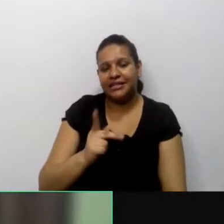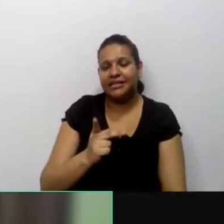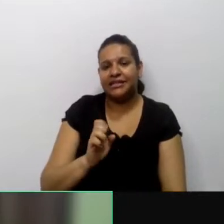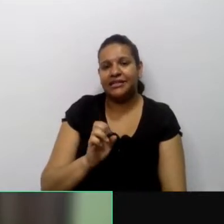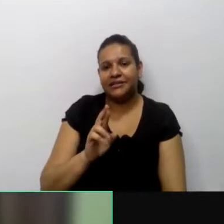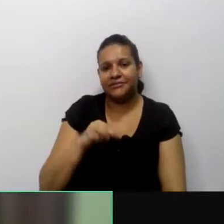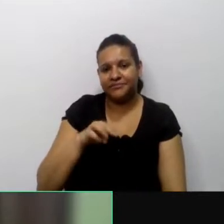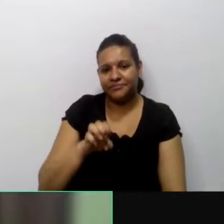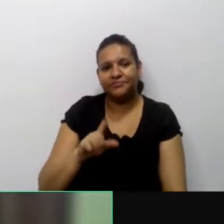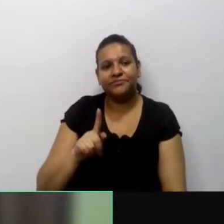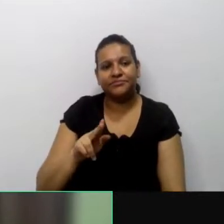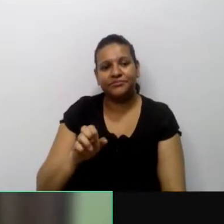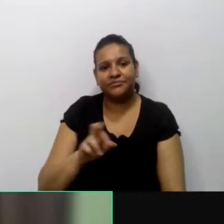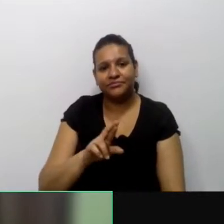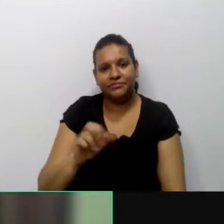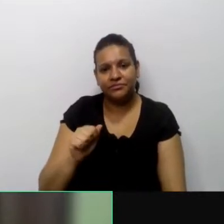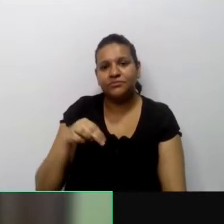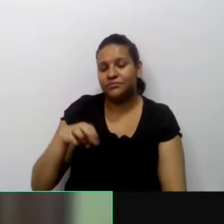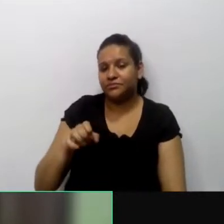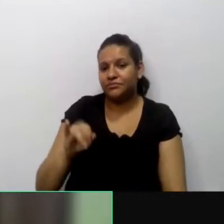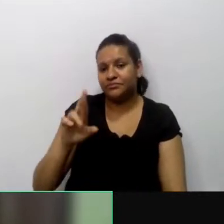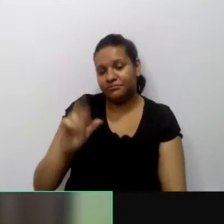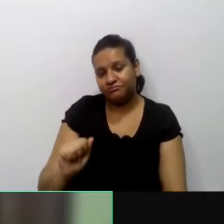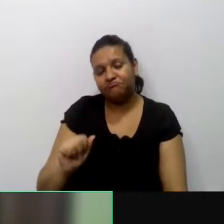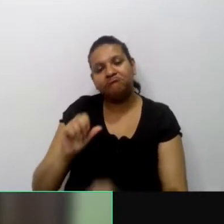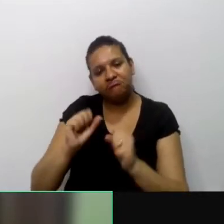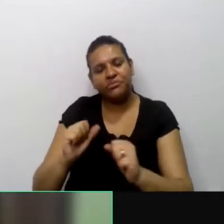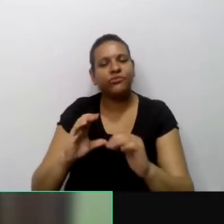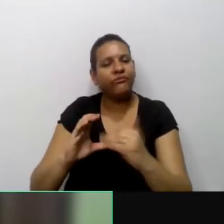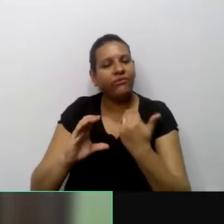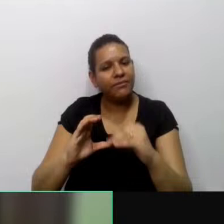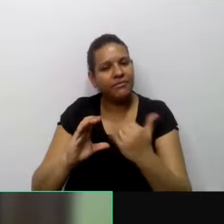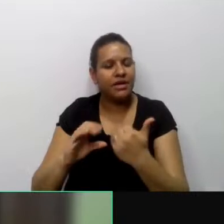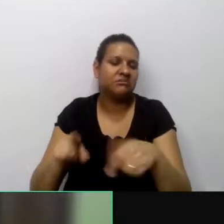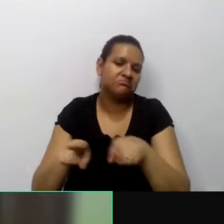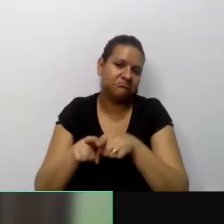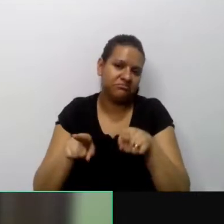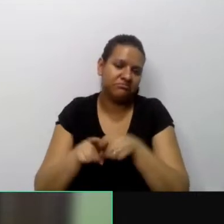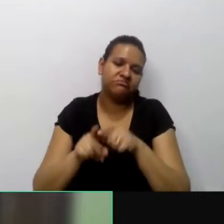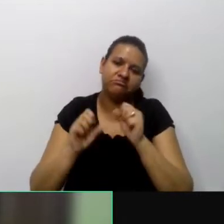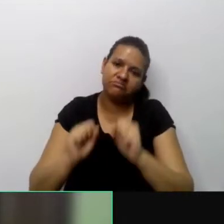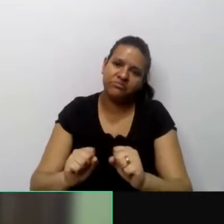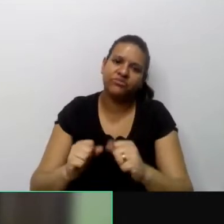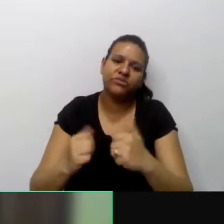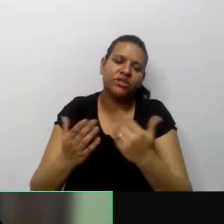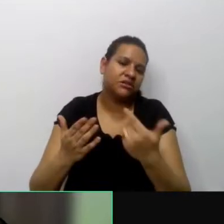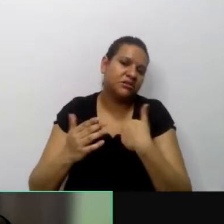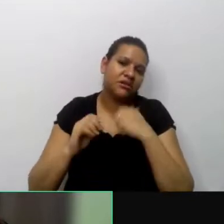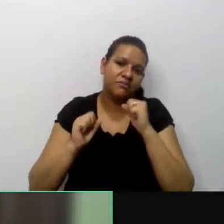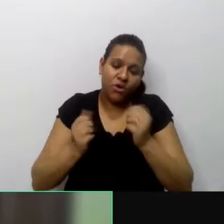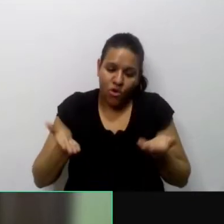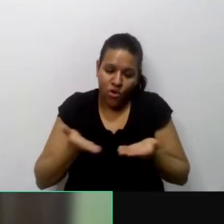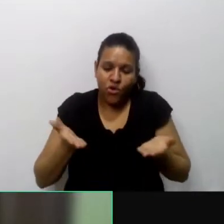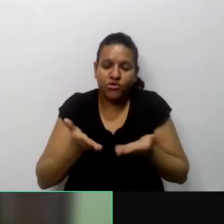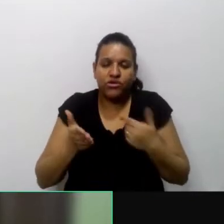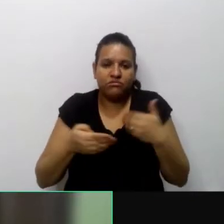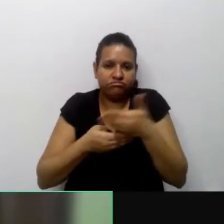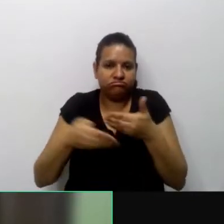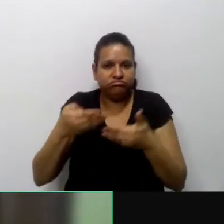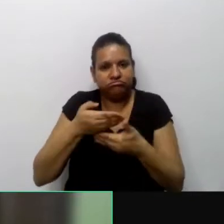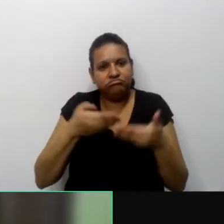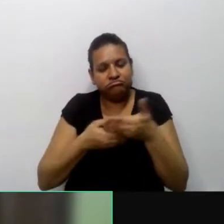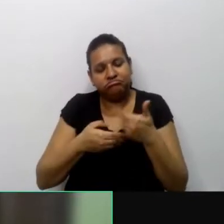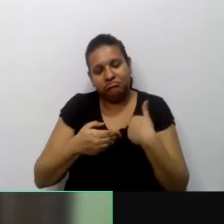encontrar por lá. E também pode me mandar um e-mail, eu posso compartilhar a apresentação de hoje.